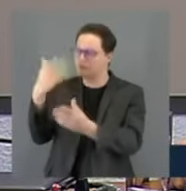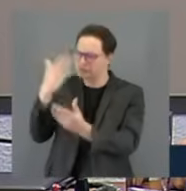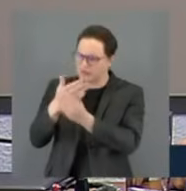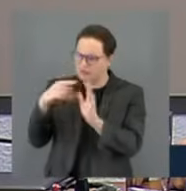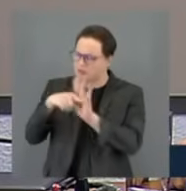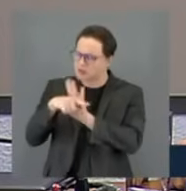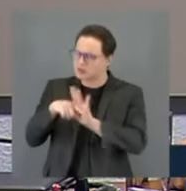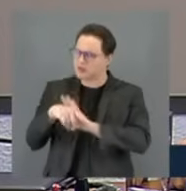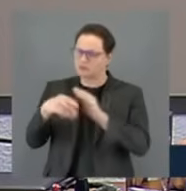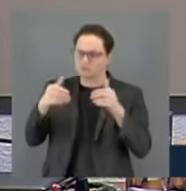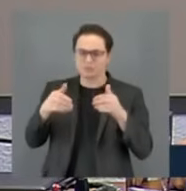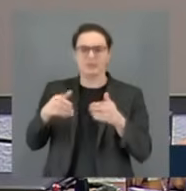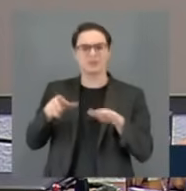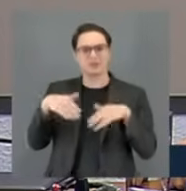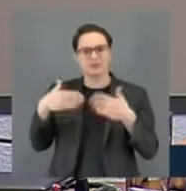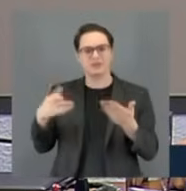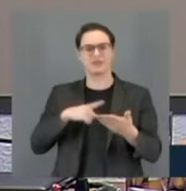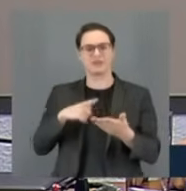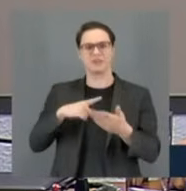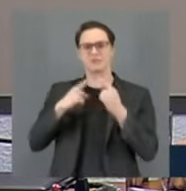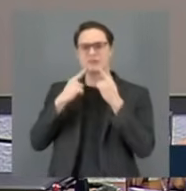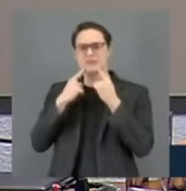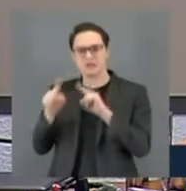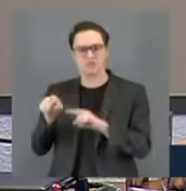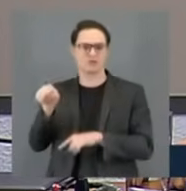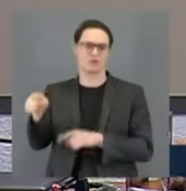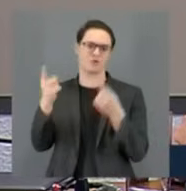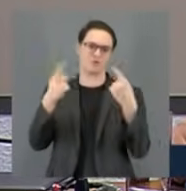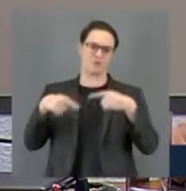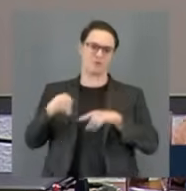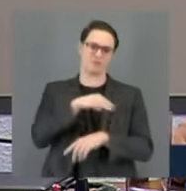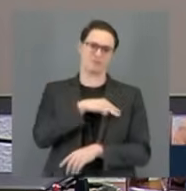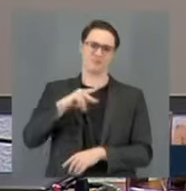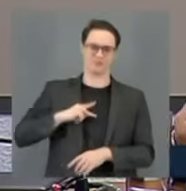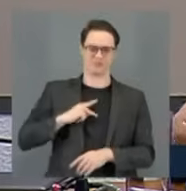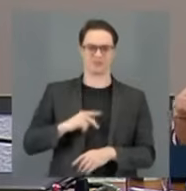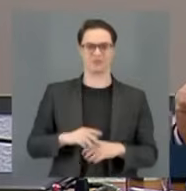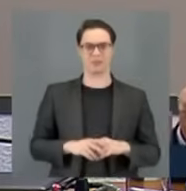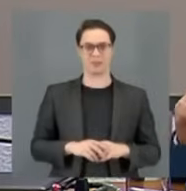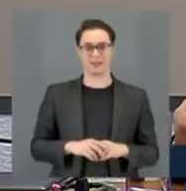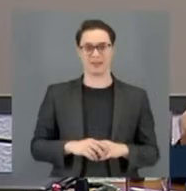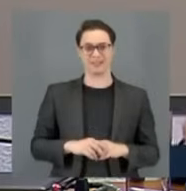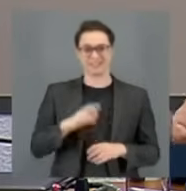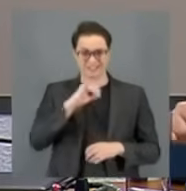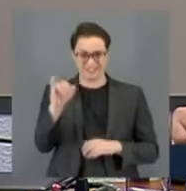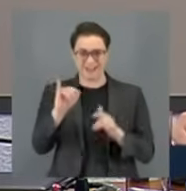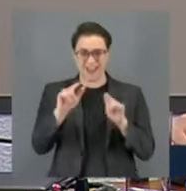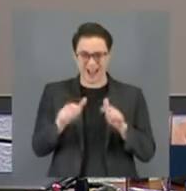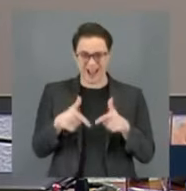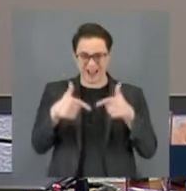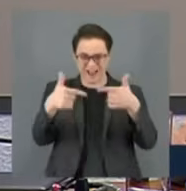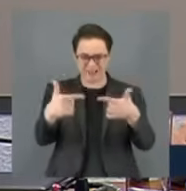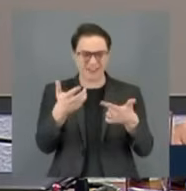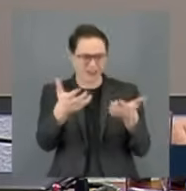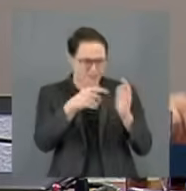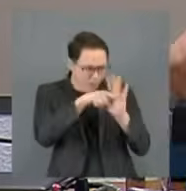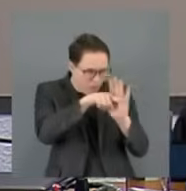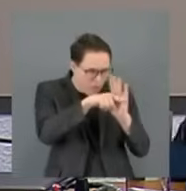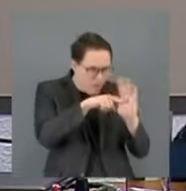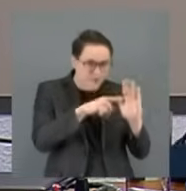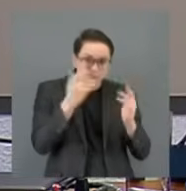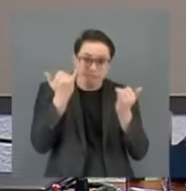investigação criminal. A magistrada também reforçou que atos que buscam identificar informações privadas